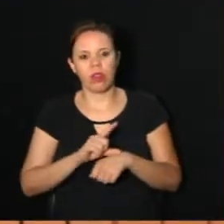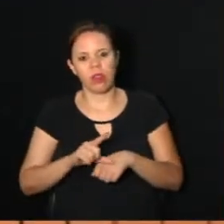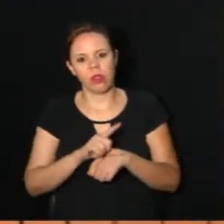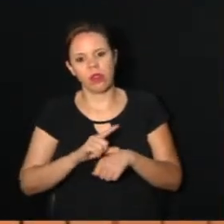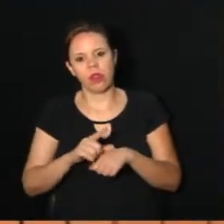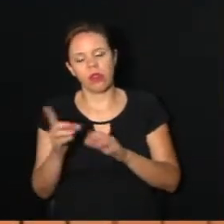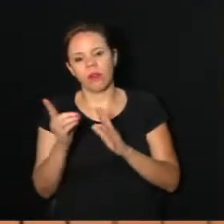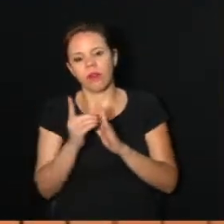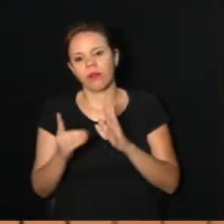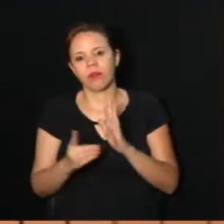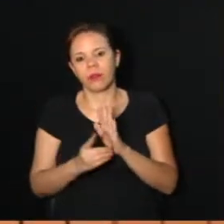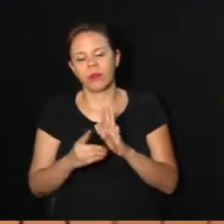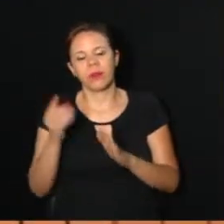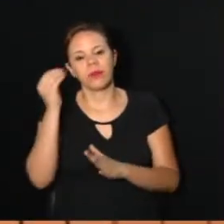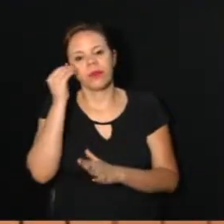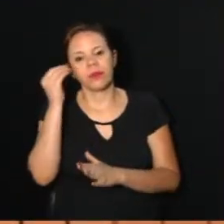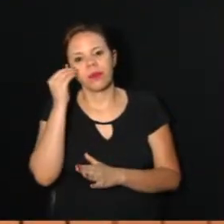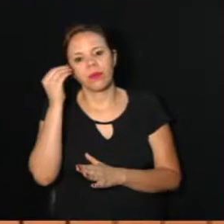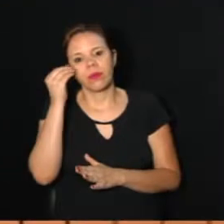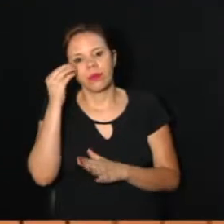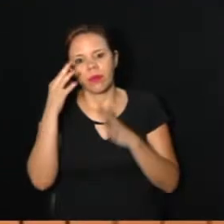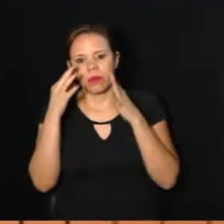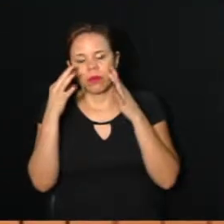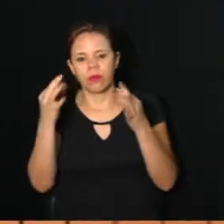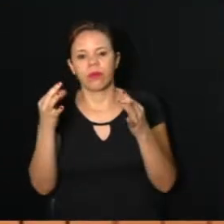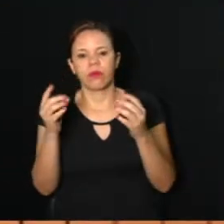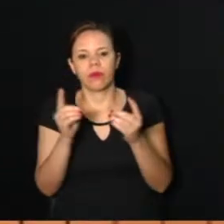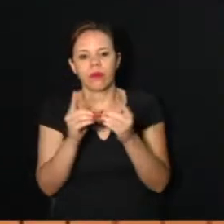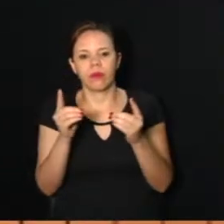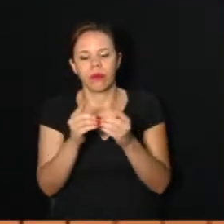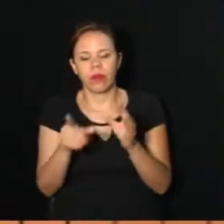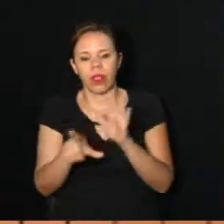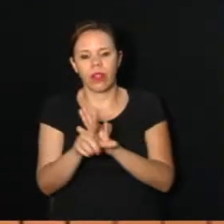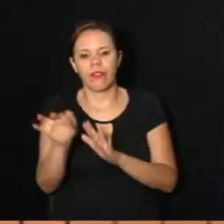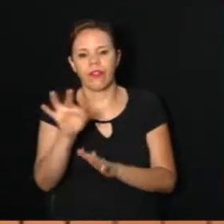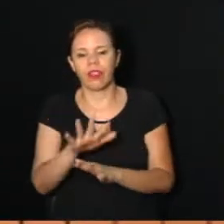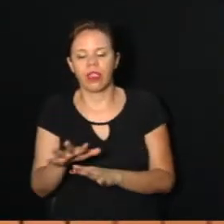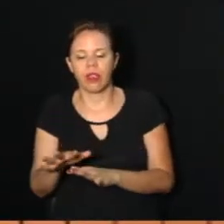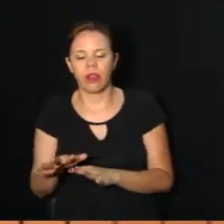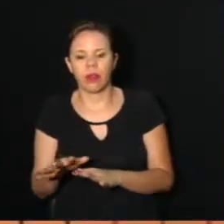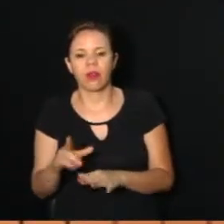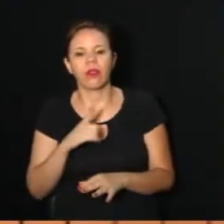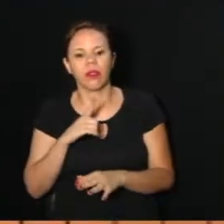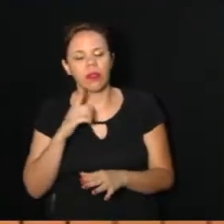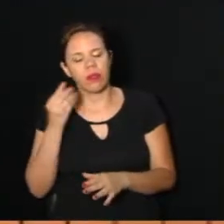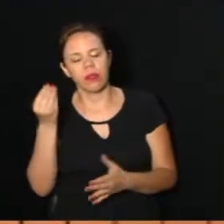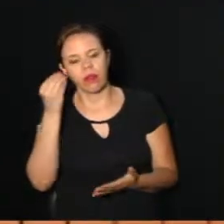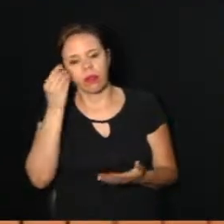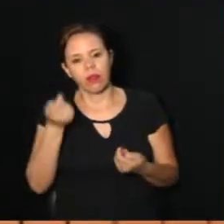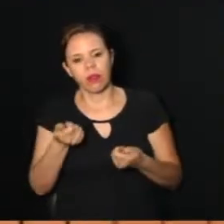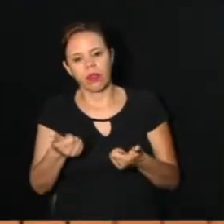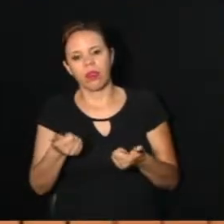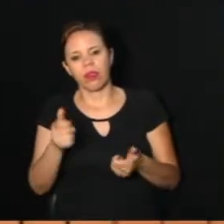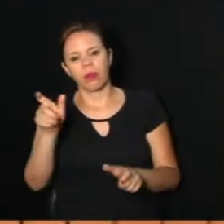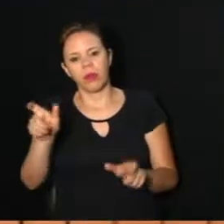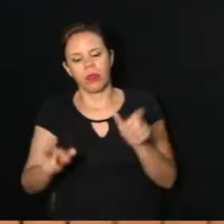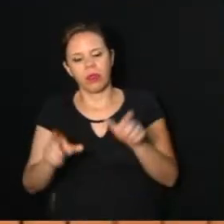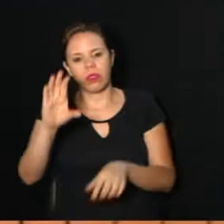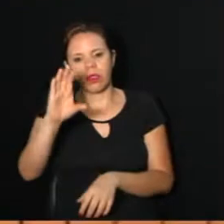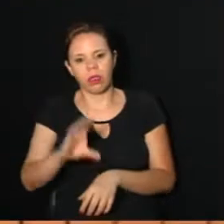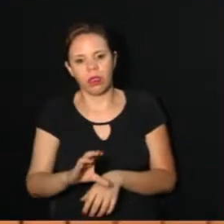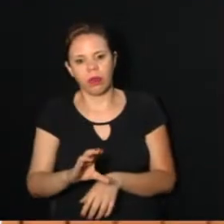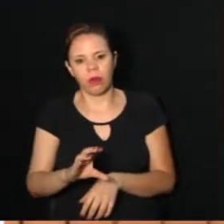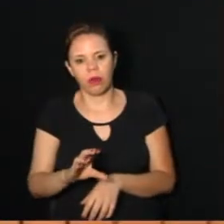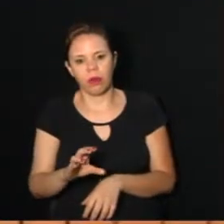um decreto, tentar atender o que essa lei federal tanto tenta dar hoje ao cidadão, principalmente aquele